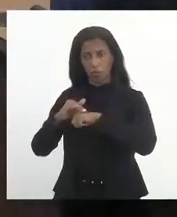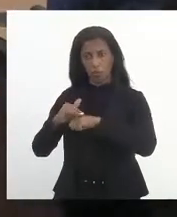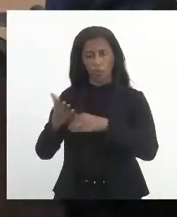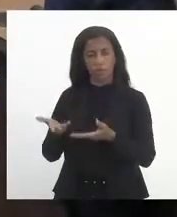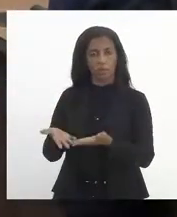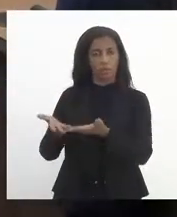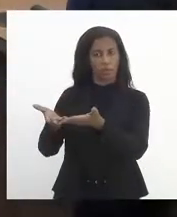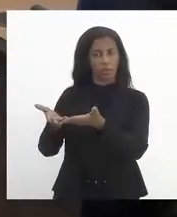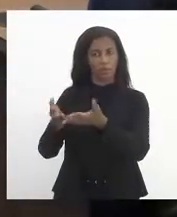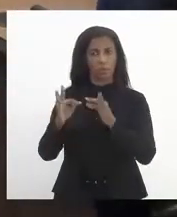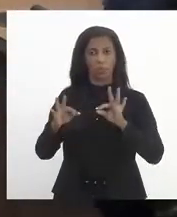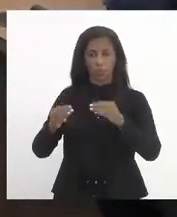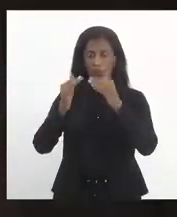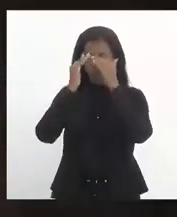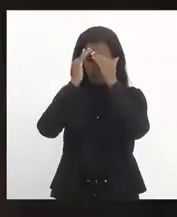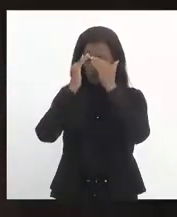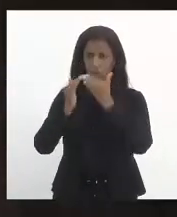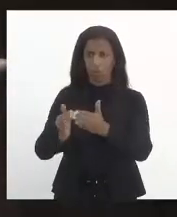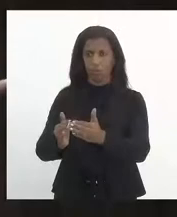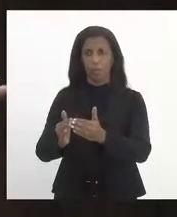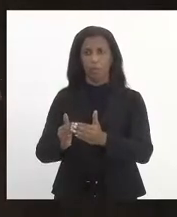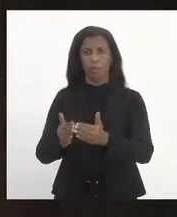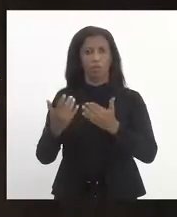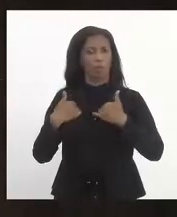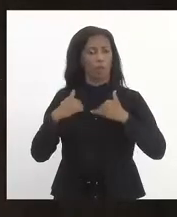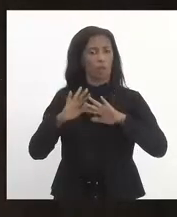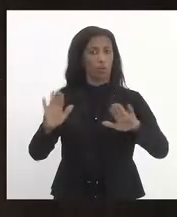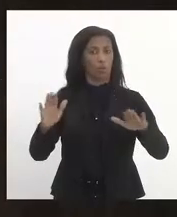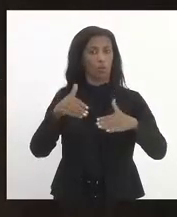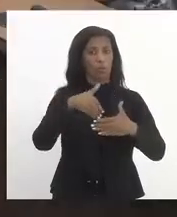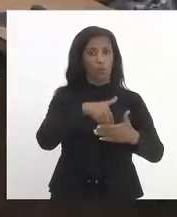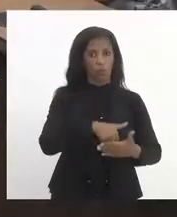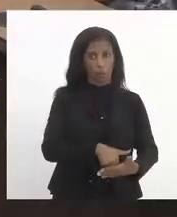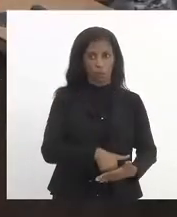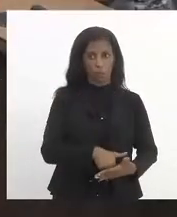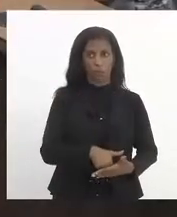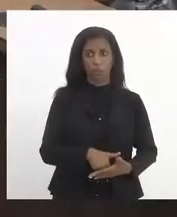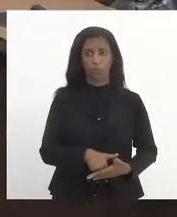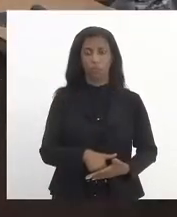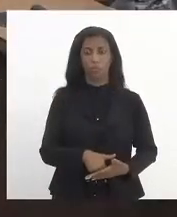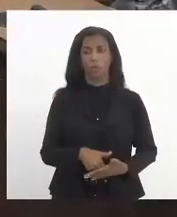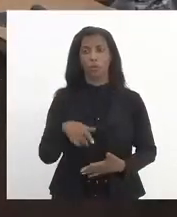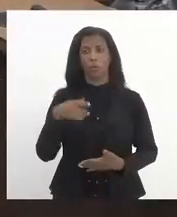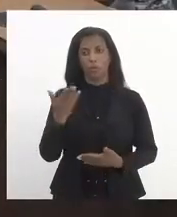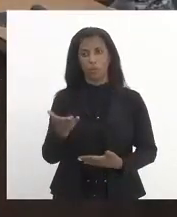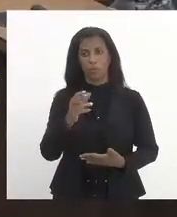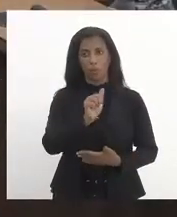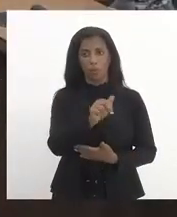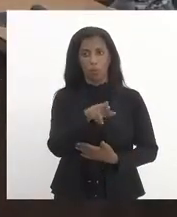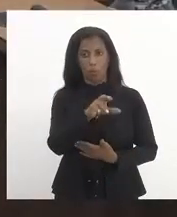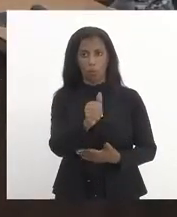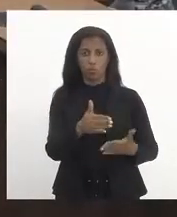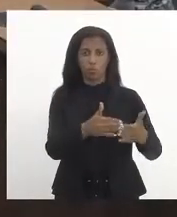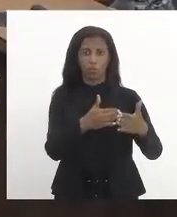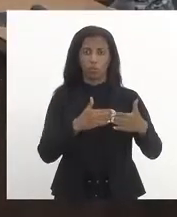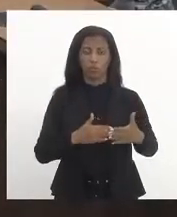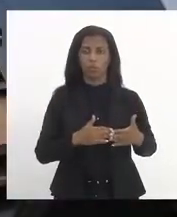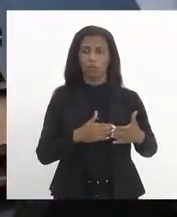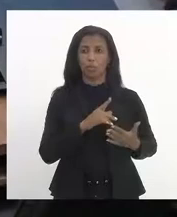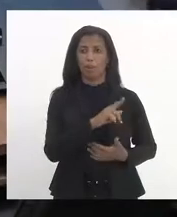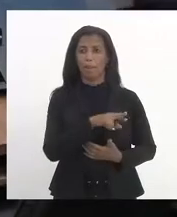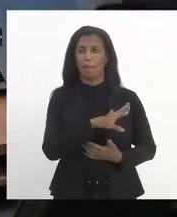com toda a vênia e respeito. Eu não emito voto, Vossa Excelência, como autor, retirar de pauta.